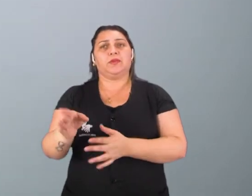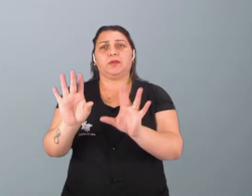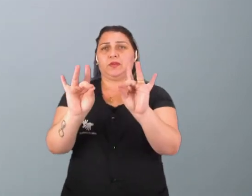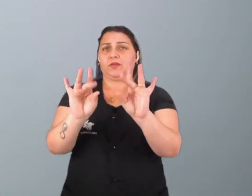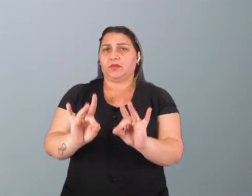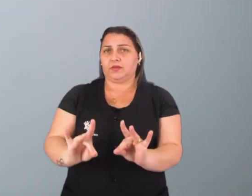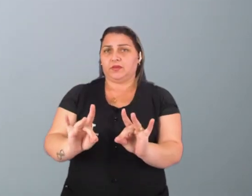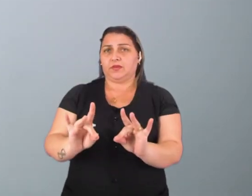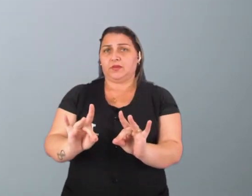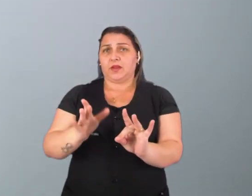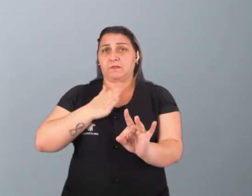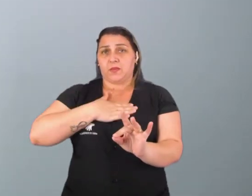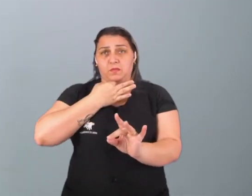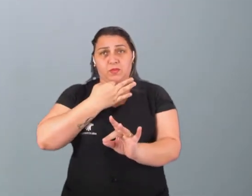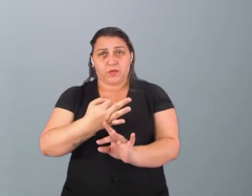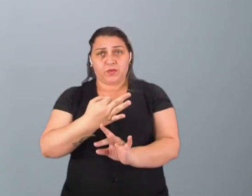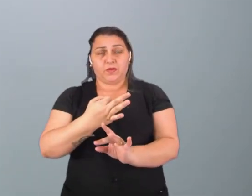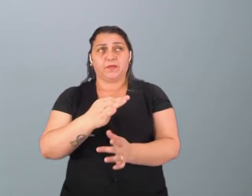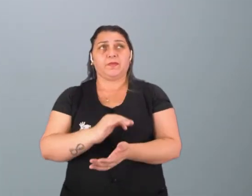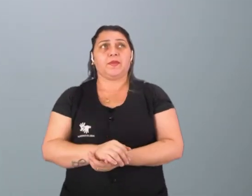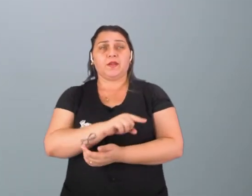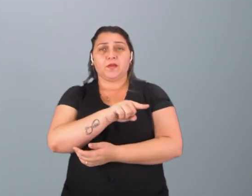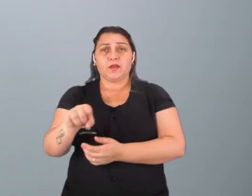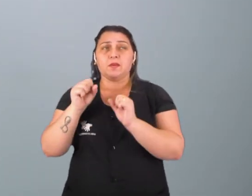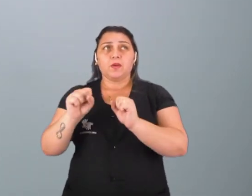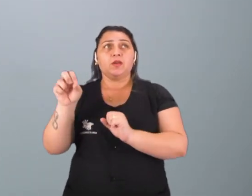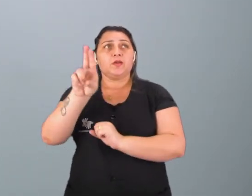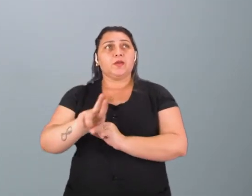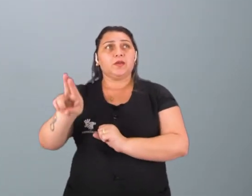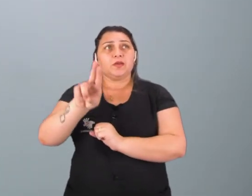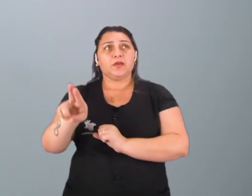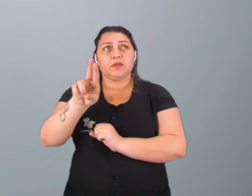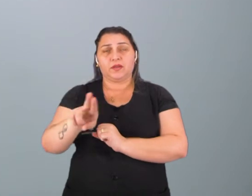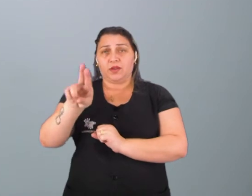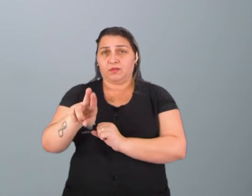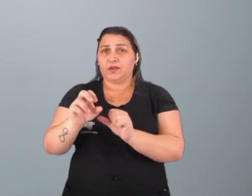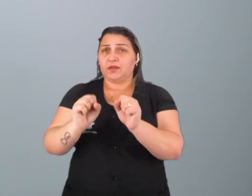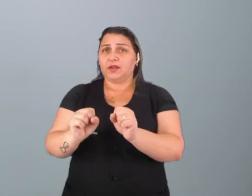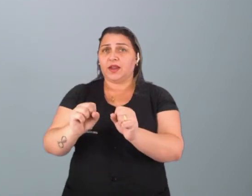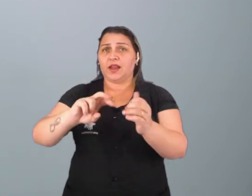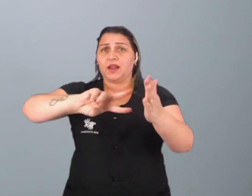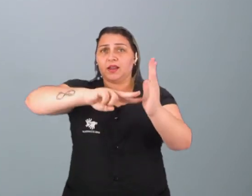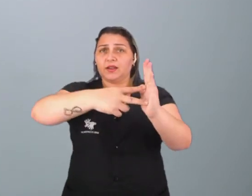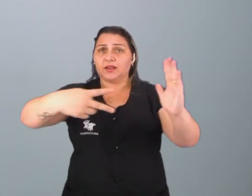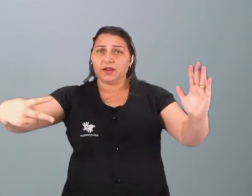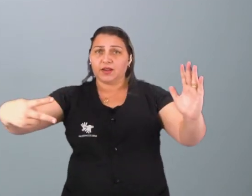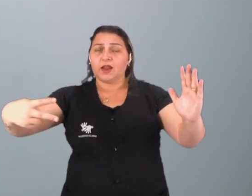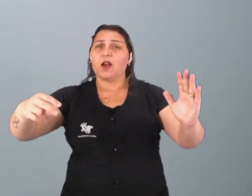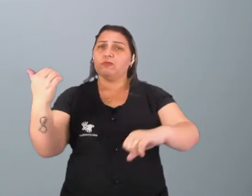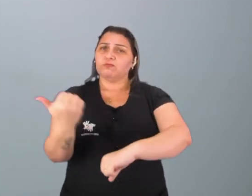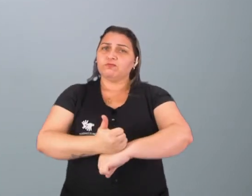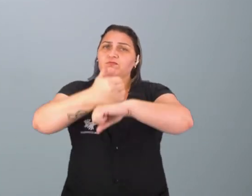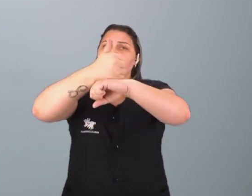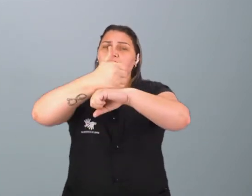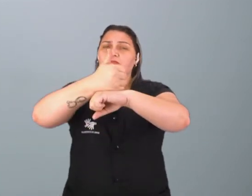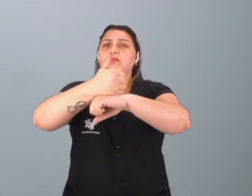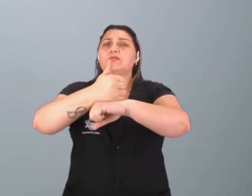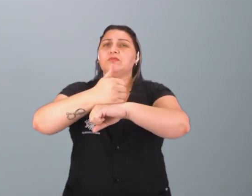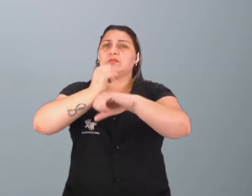seleção, ele decide continuar ou não com a leitura. E é muito importante que vocês